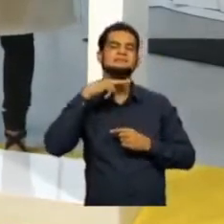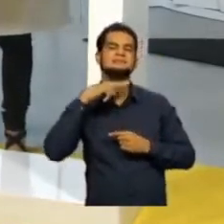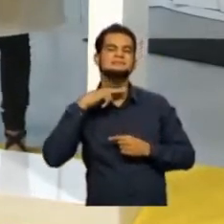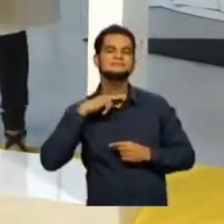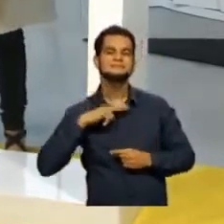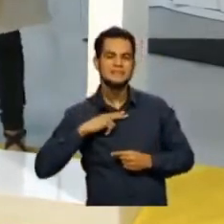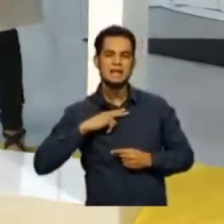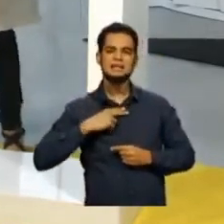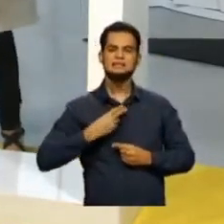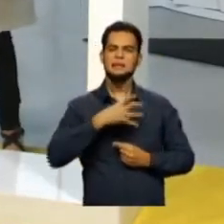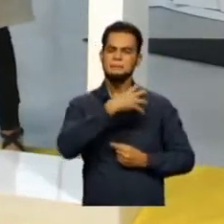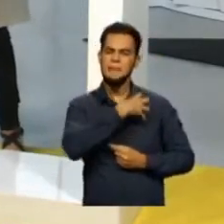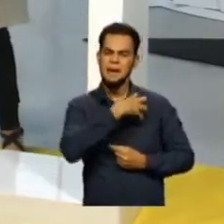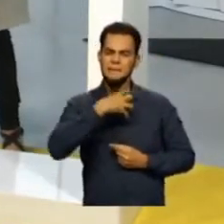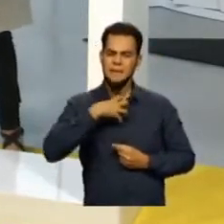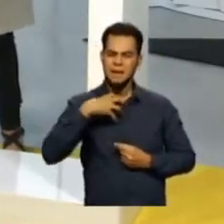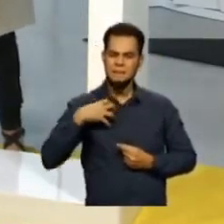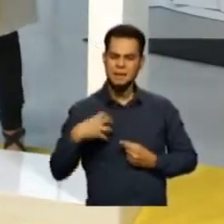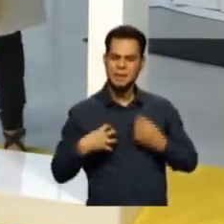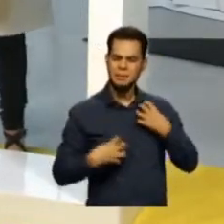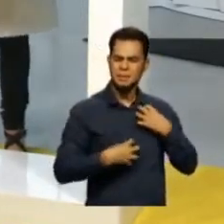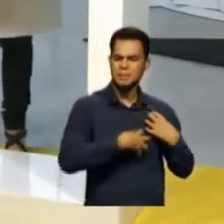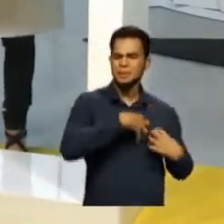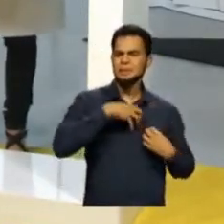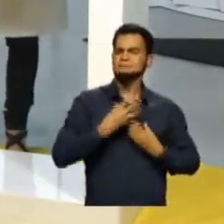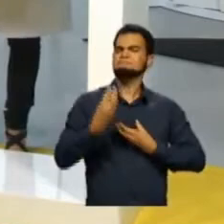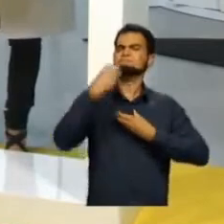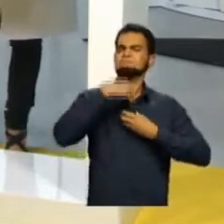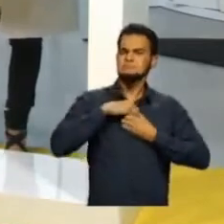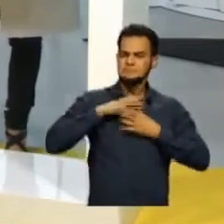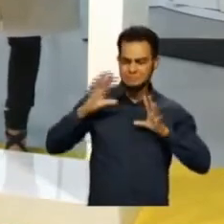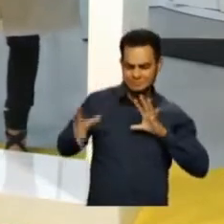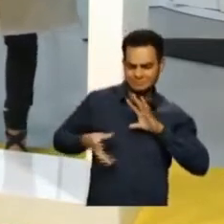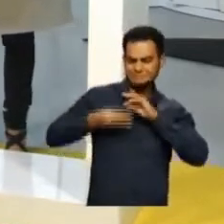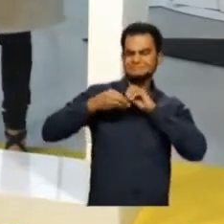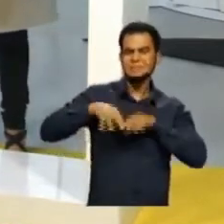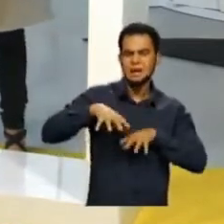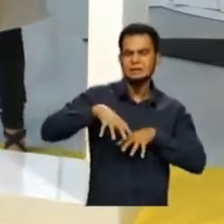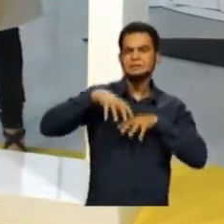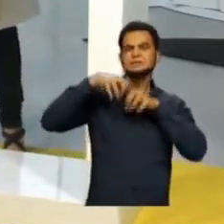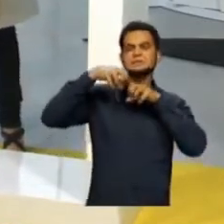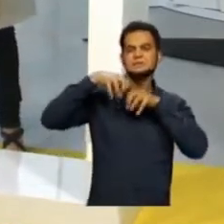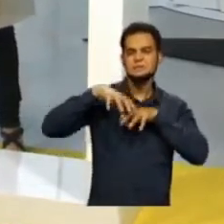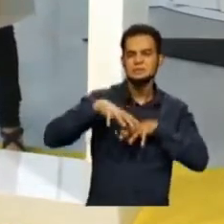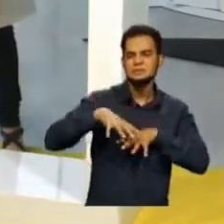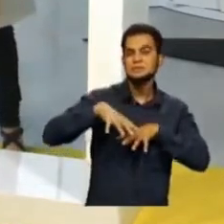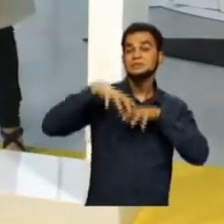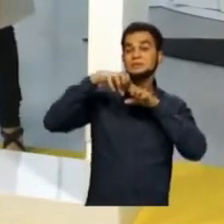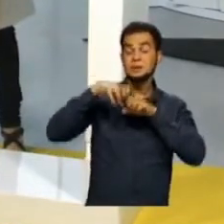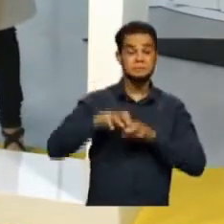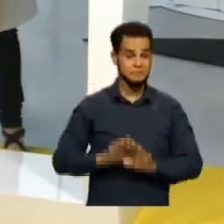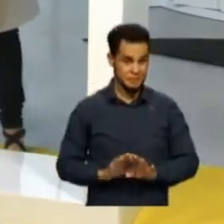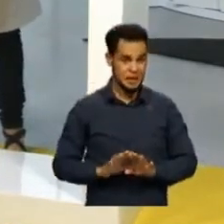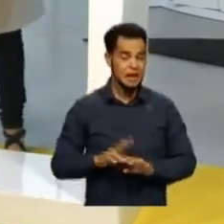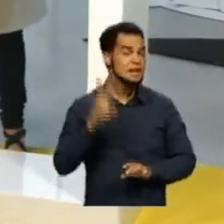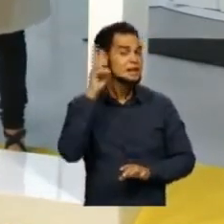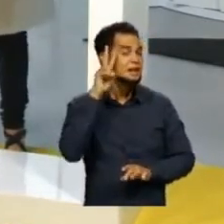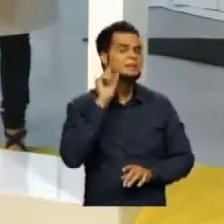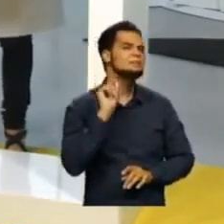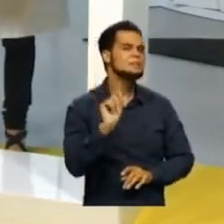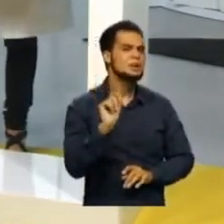brônquios, bronquíolos, pulmões, diafragma. E quero relembrar que as fossas